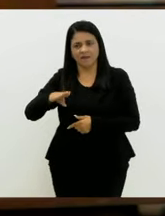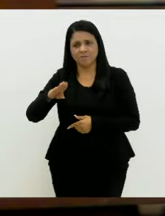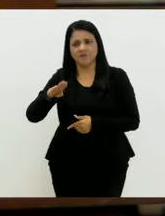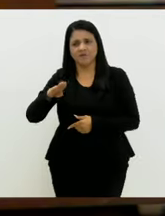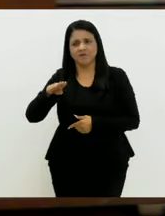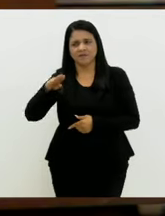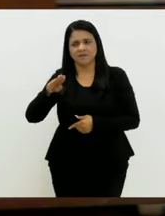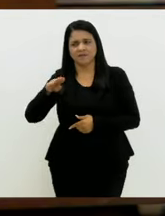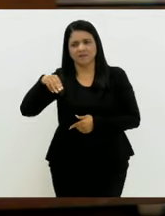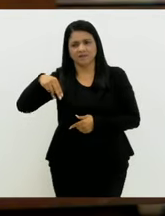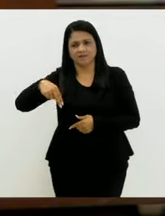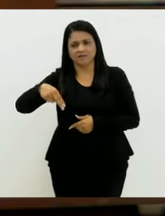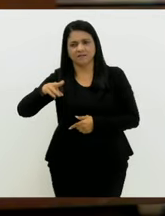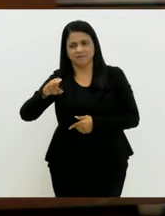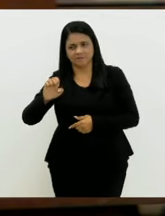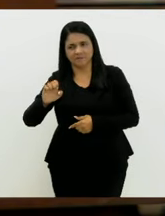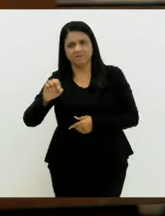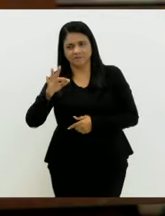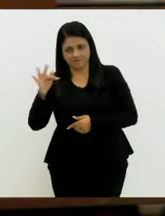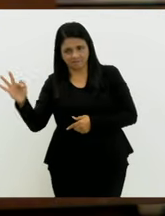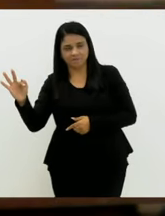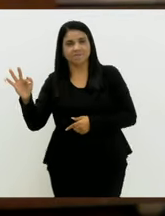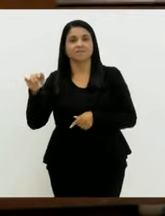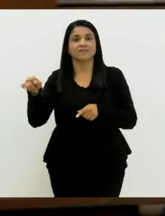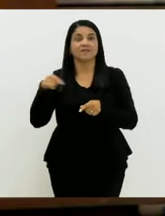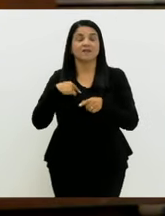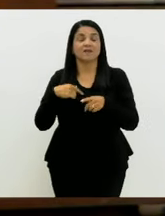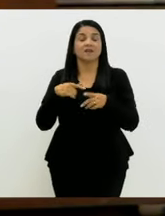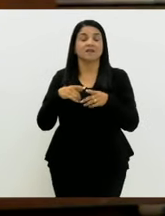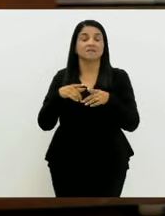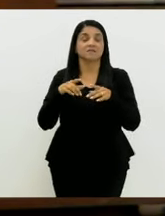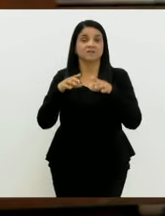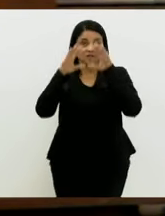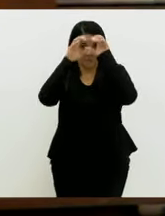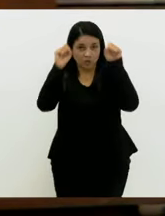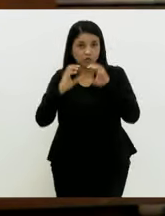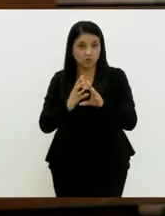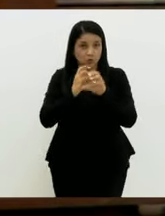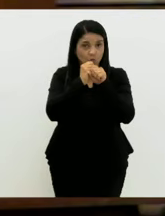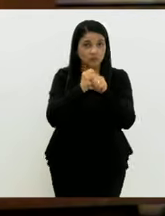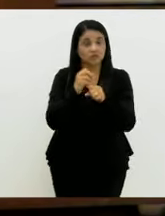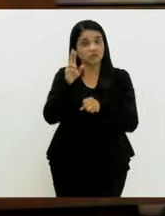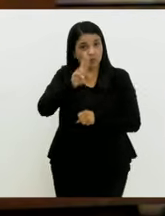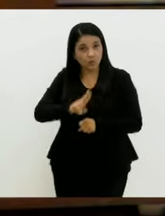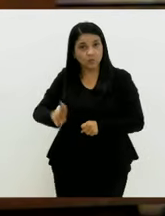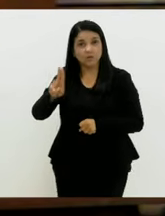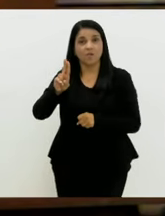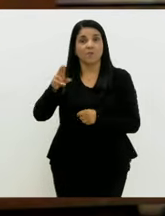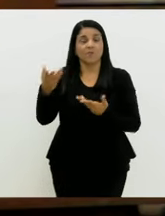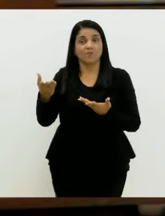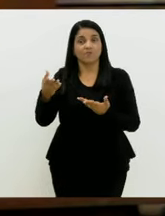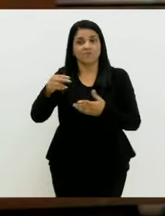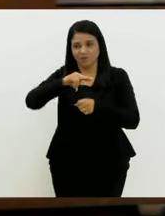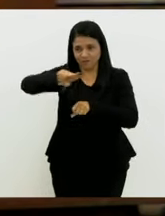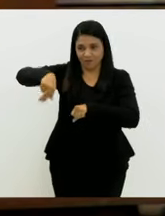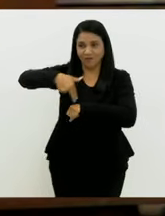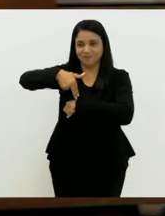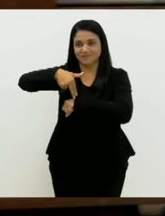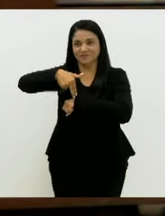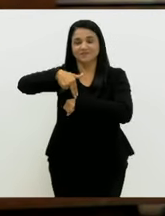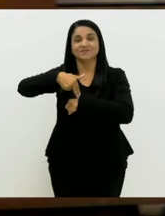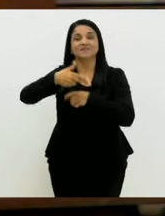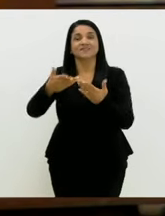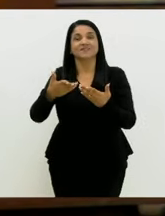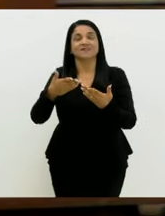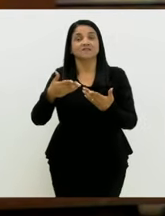Transportes, oficiei o Tribunal de Contas da União. A licitação da BR-040 tem que sair para ontem. Não adianta dizer que vai